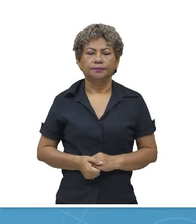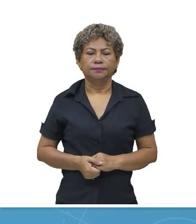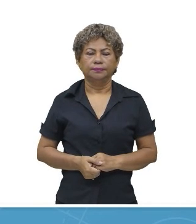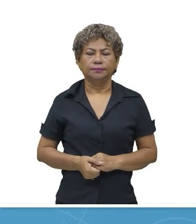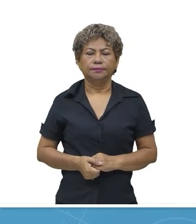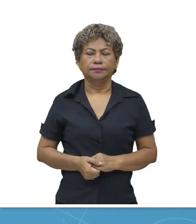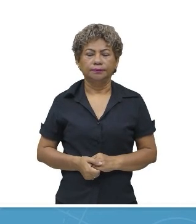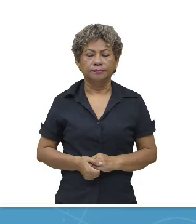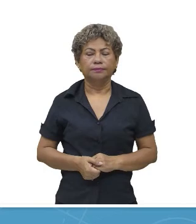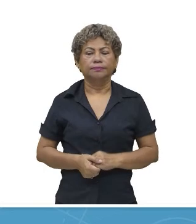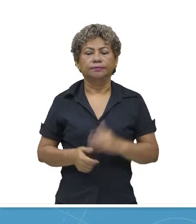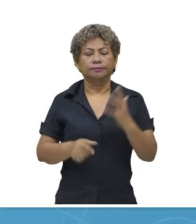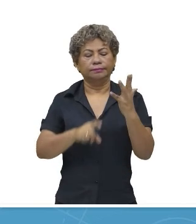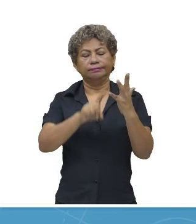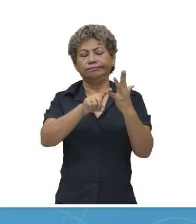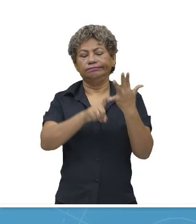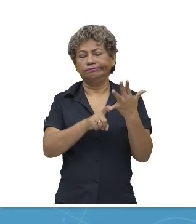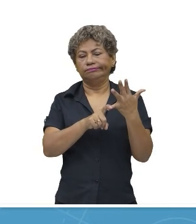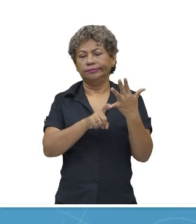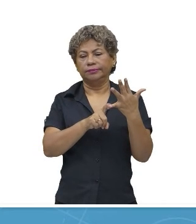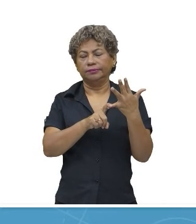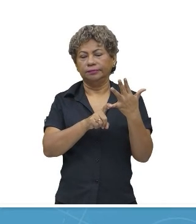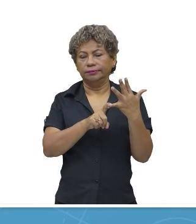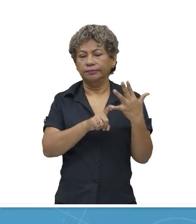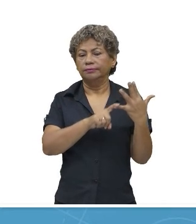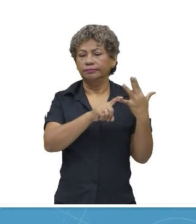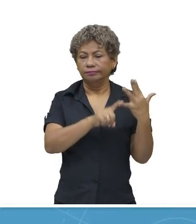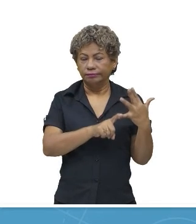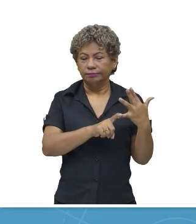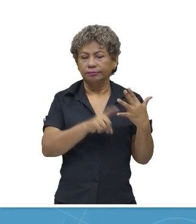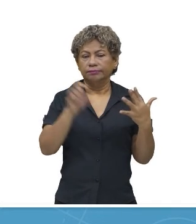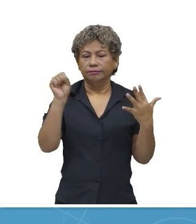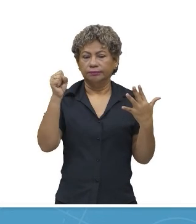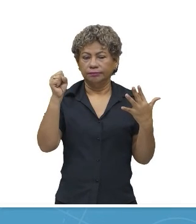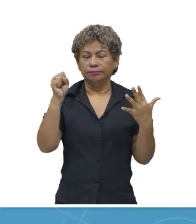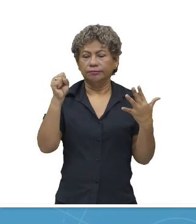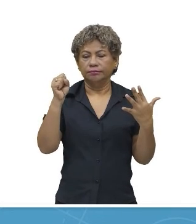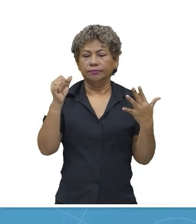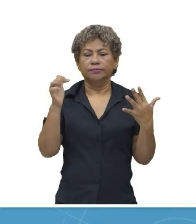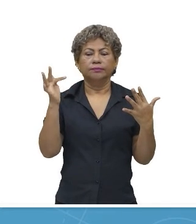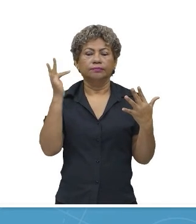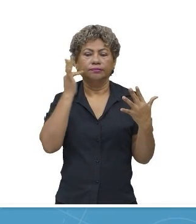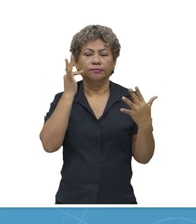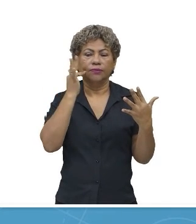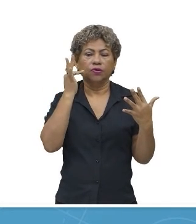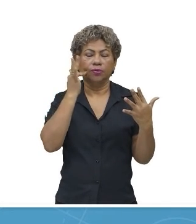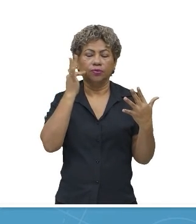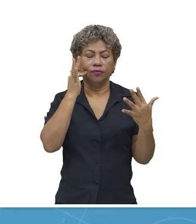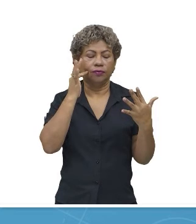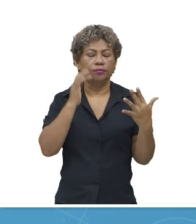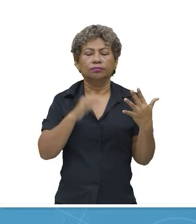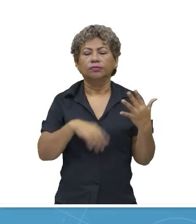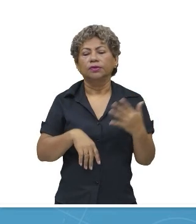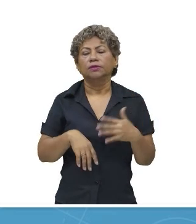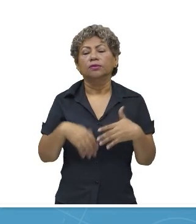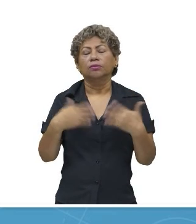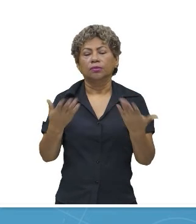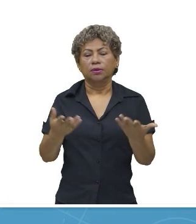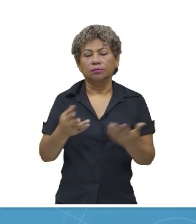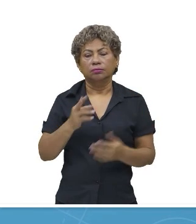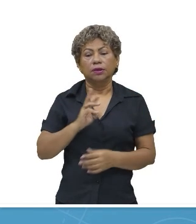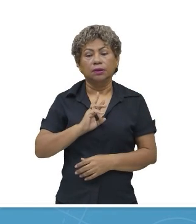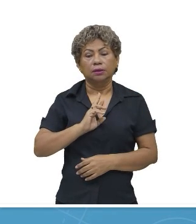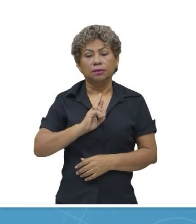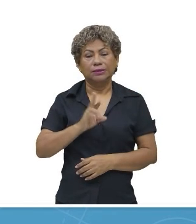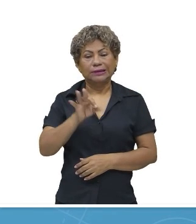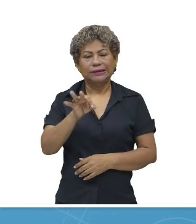8 galhos, 8 ramos, 8 frutas. Vamos conferir então qual vai ser a nossa